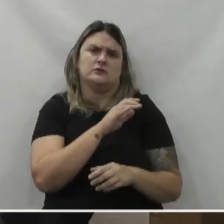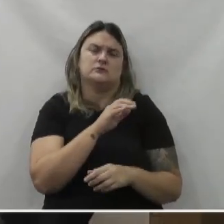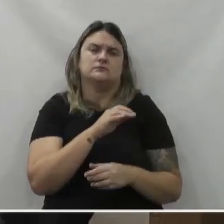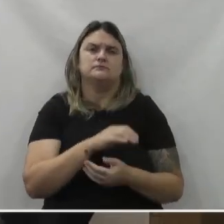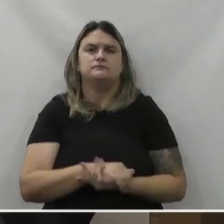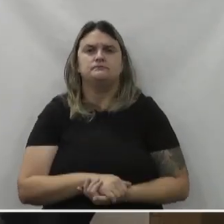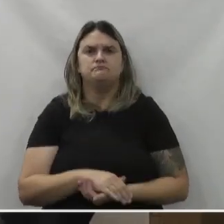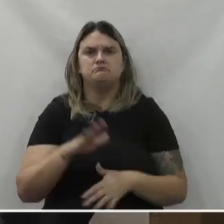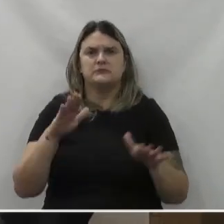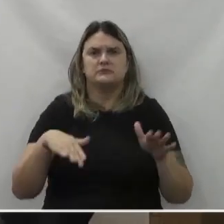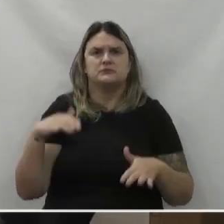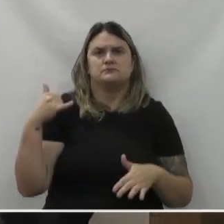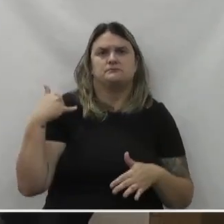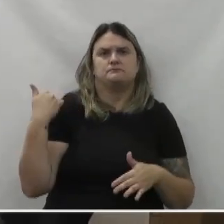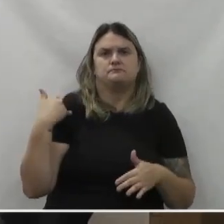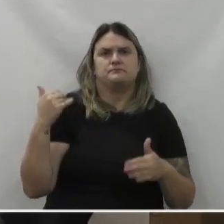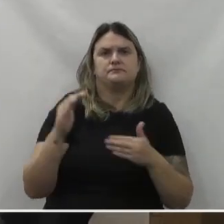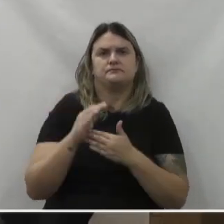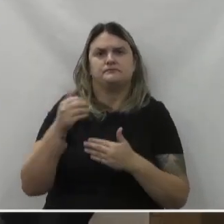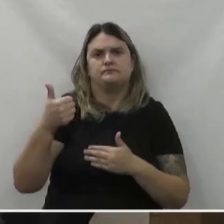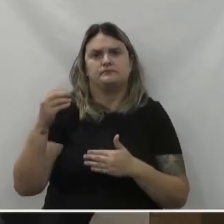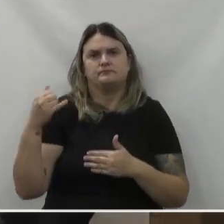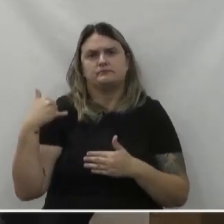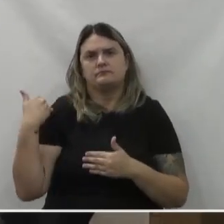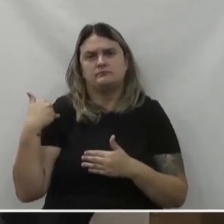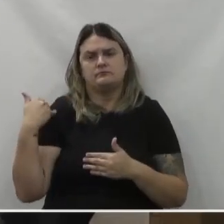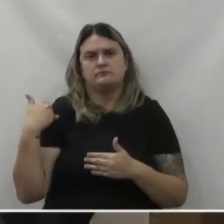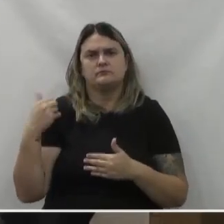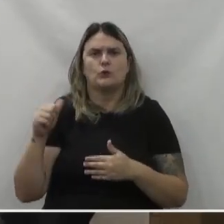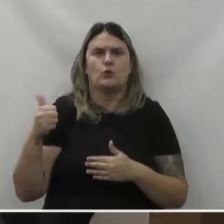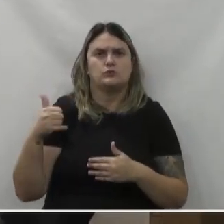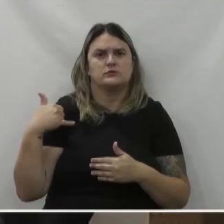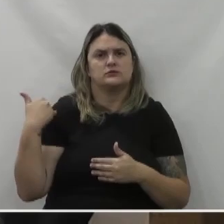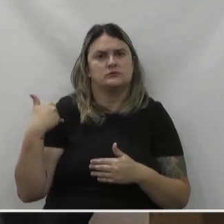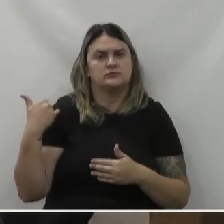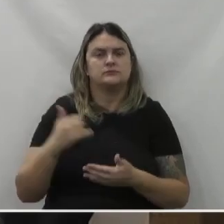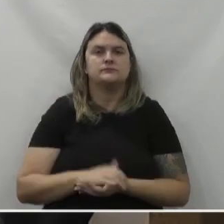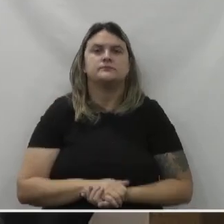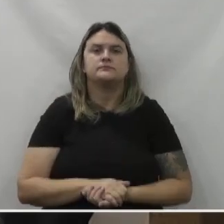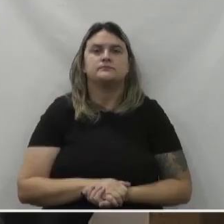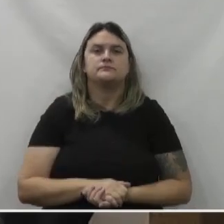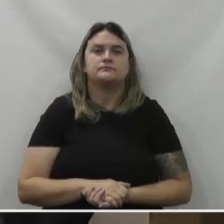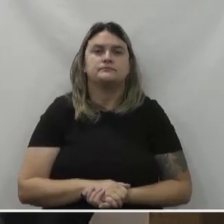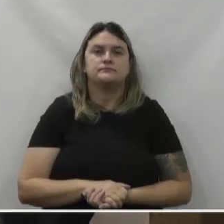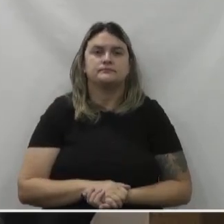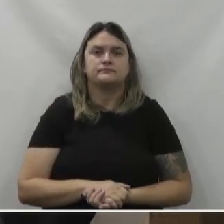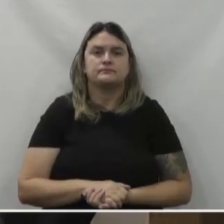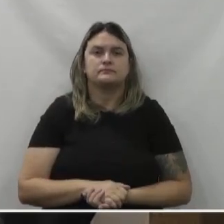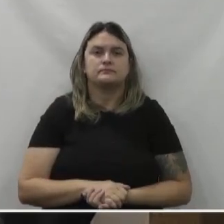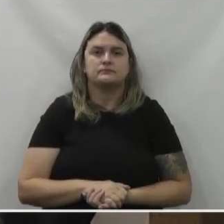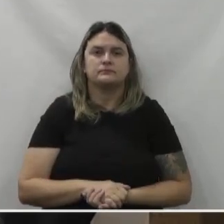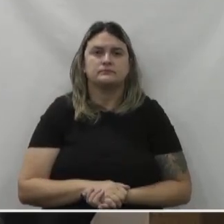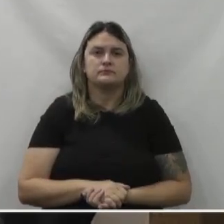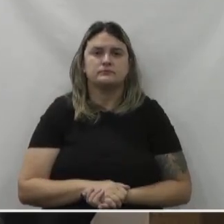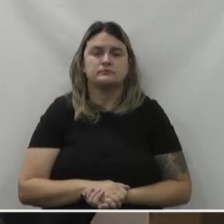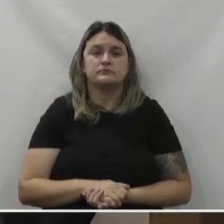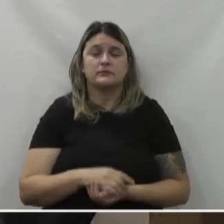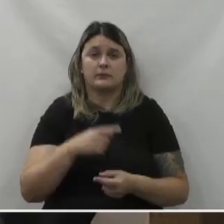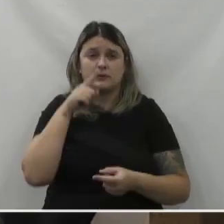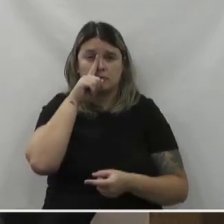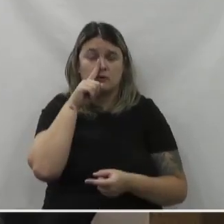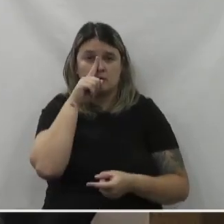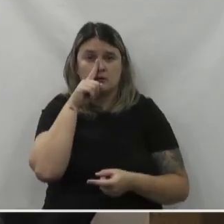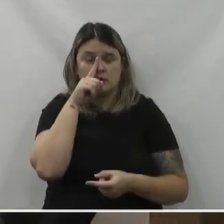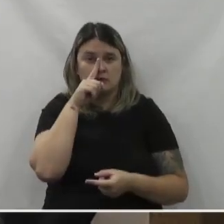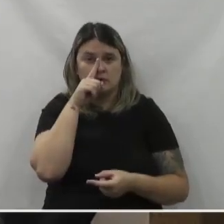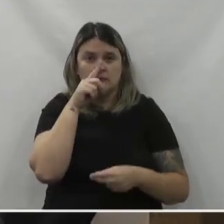da faixa etária ali até 10 anos de idade, 10 ou 11 anos de idade, e que, né, correm perigo ali